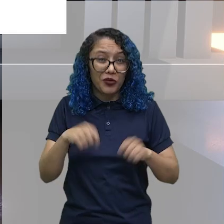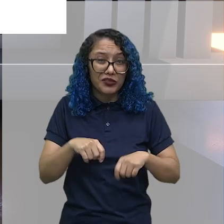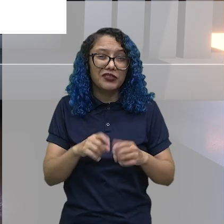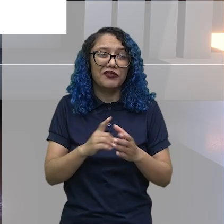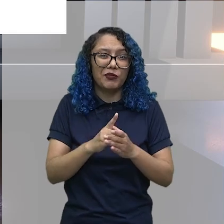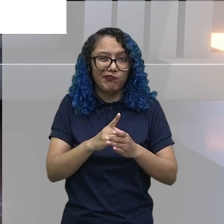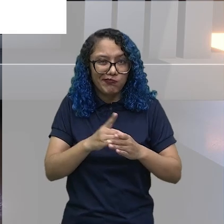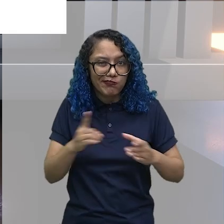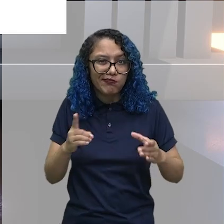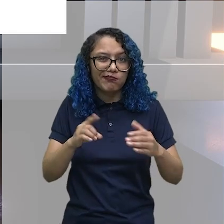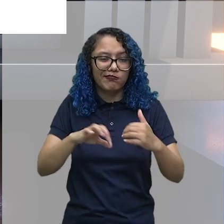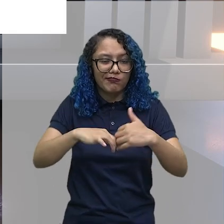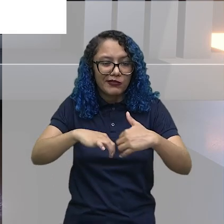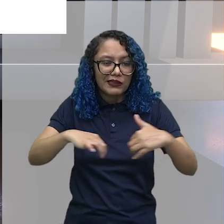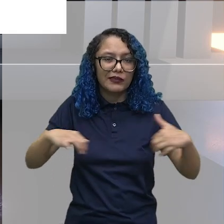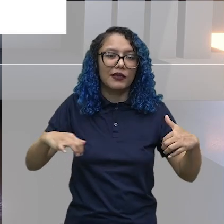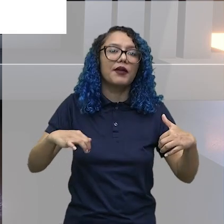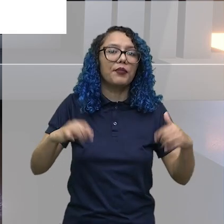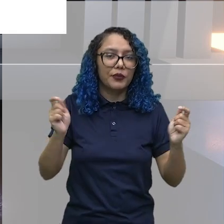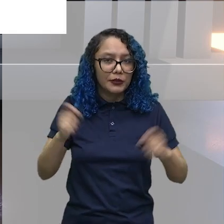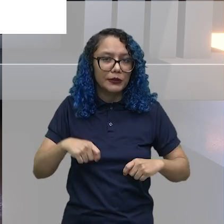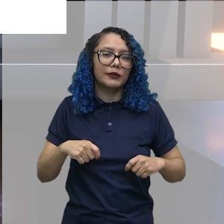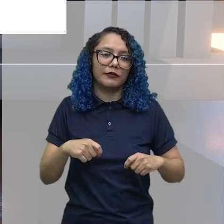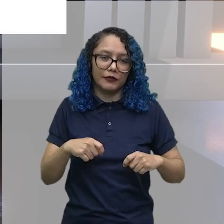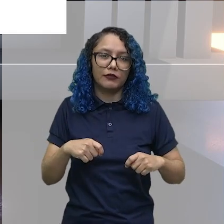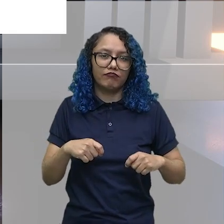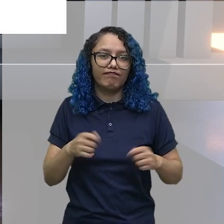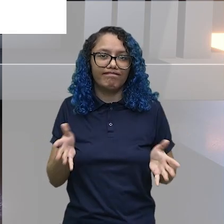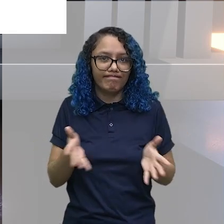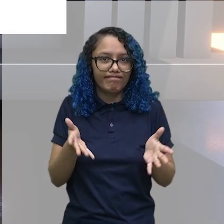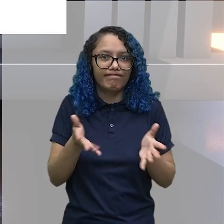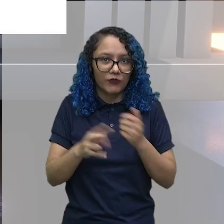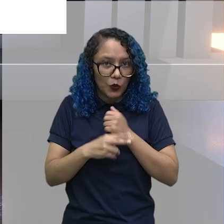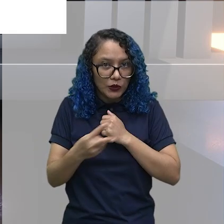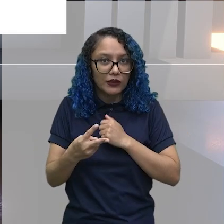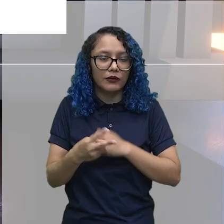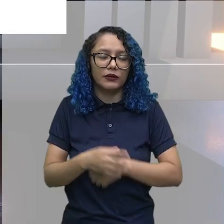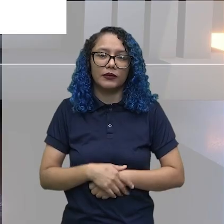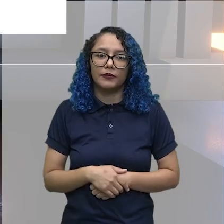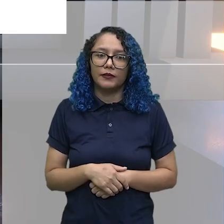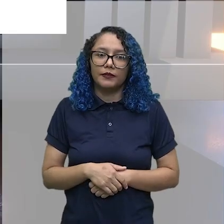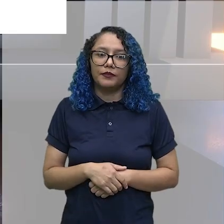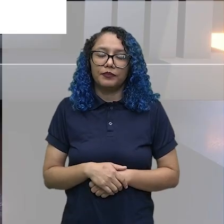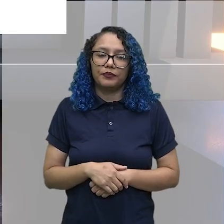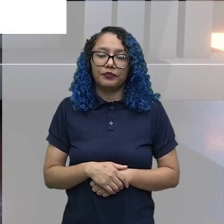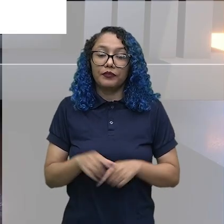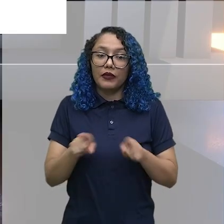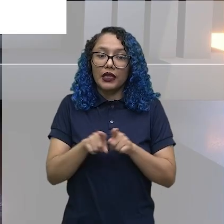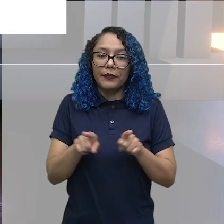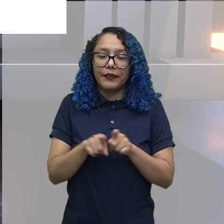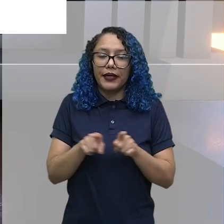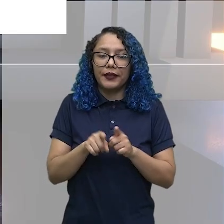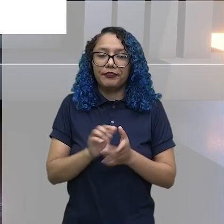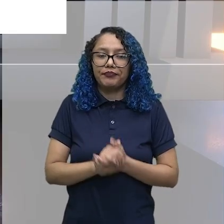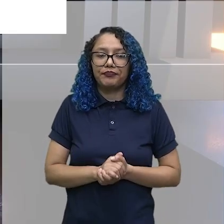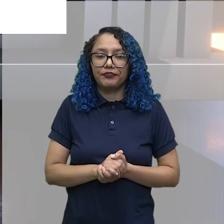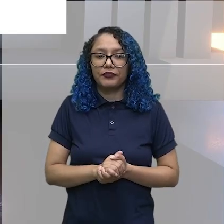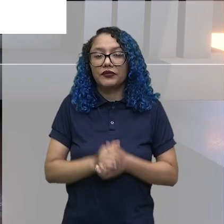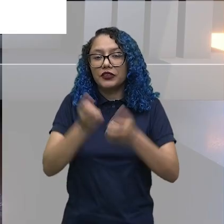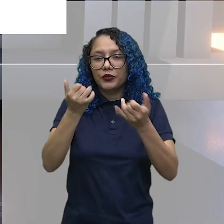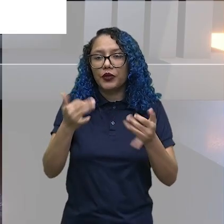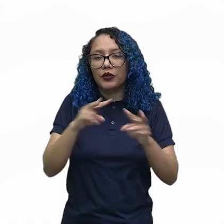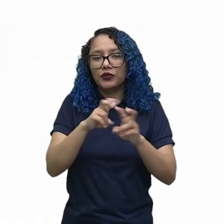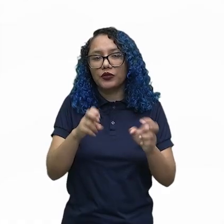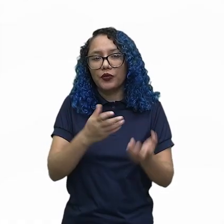e marginalização social, certo? Bem, prosseguindo, nós falamos também durante as nossas aulas sobre rede